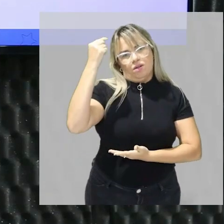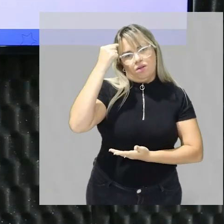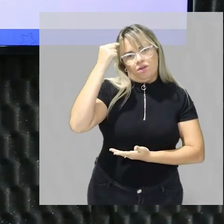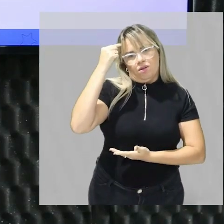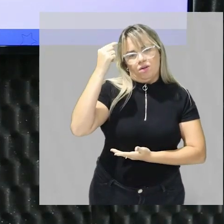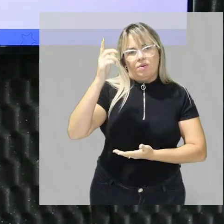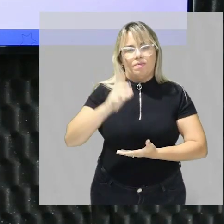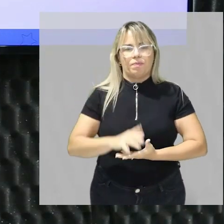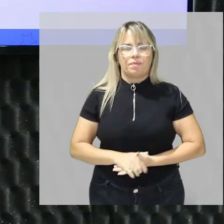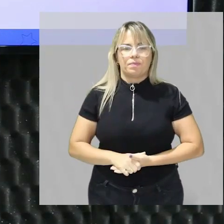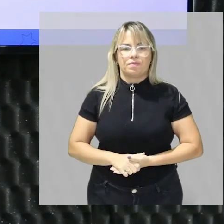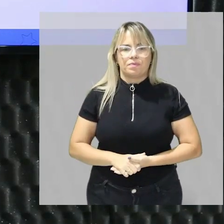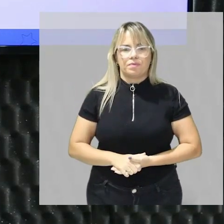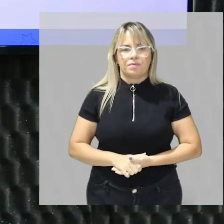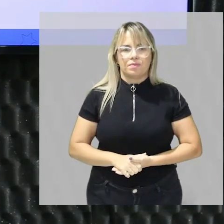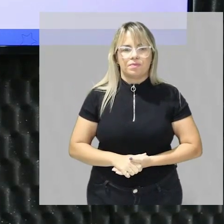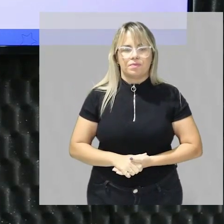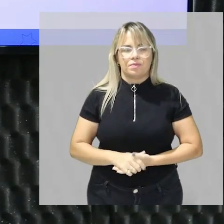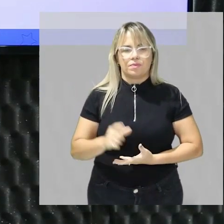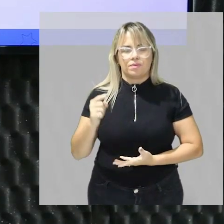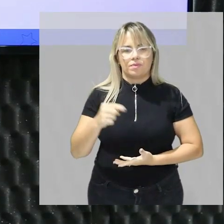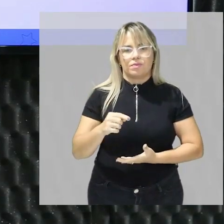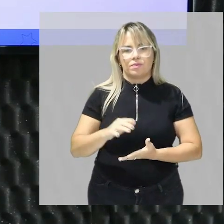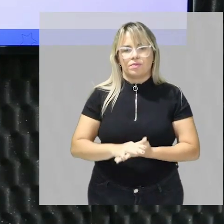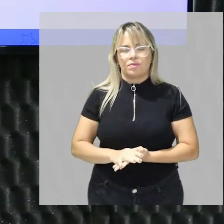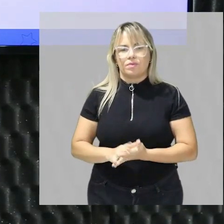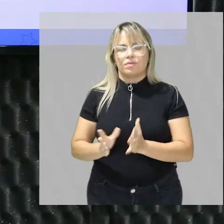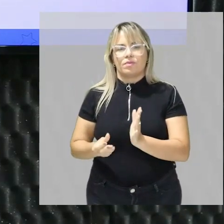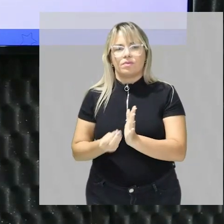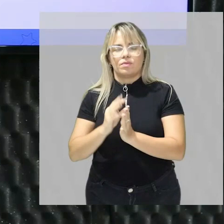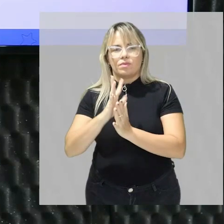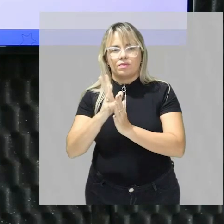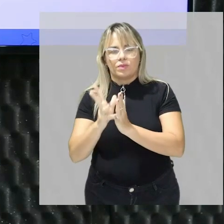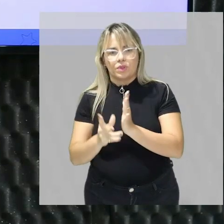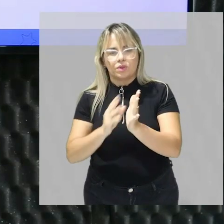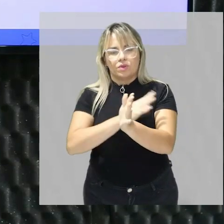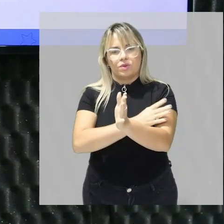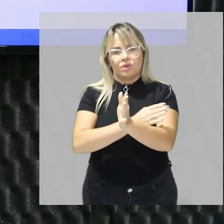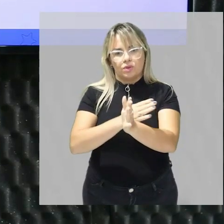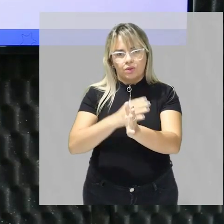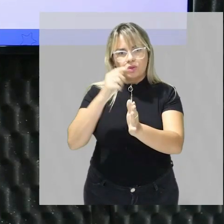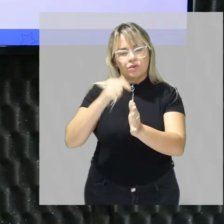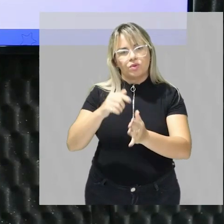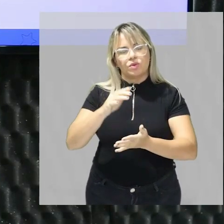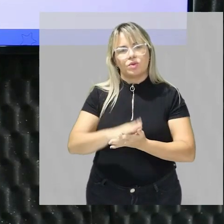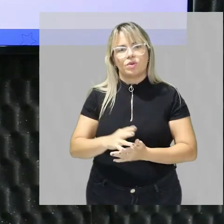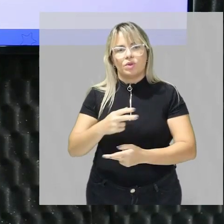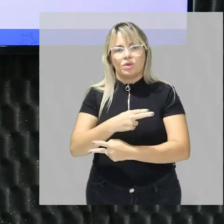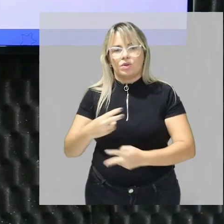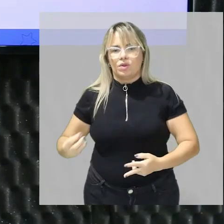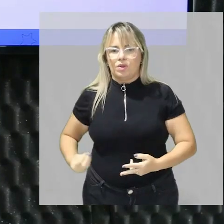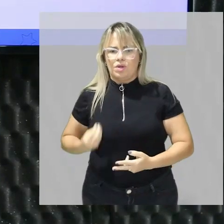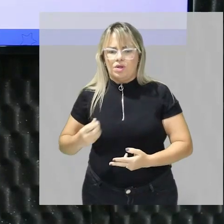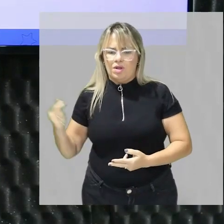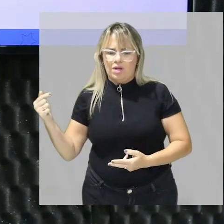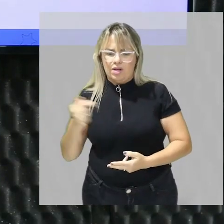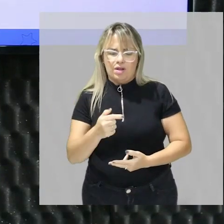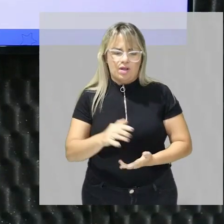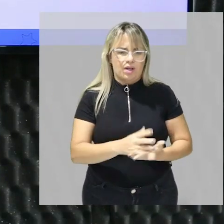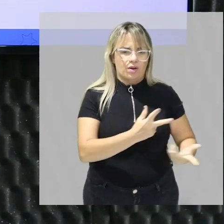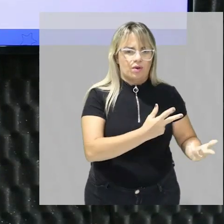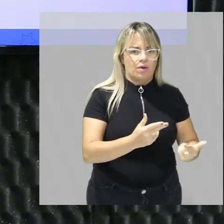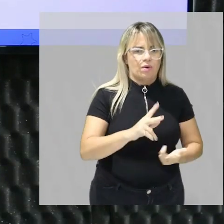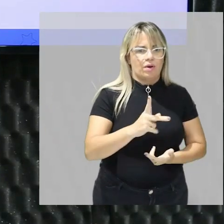aí, hábitos, o nicho são os hábitos, então quer dizer que o nicho é o habitat? Totalmente